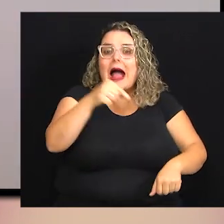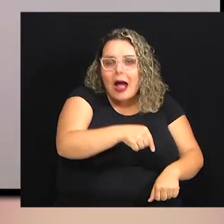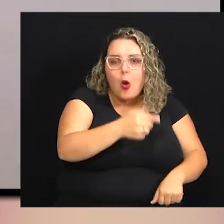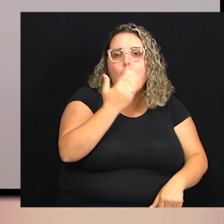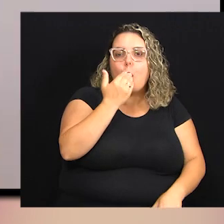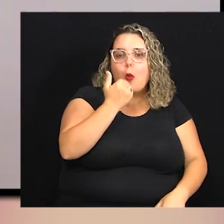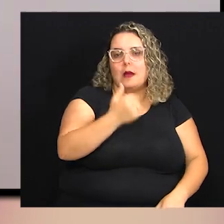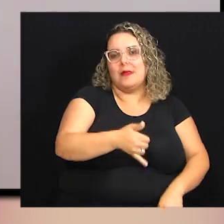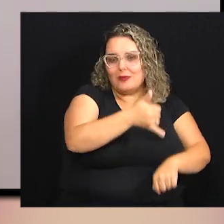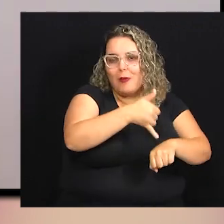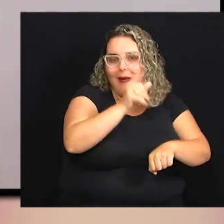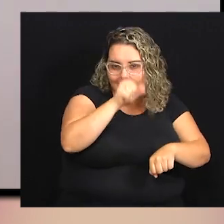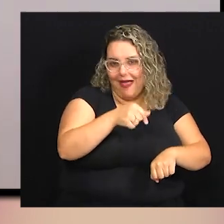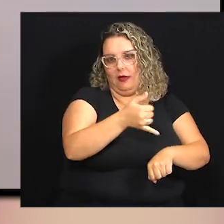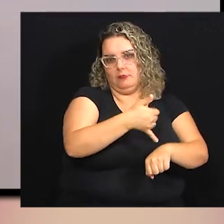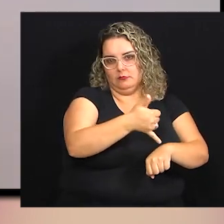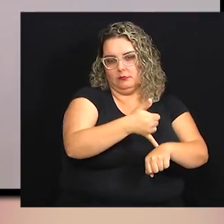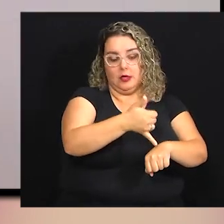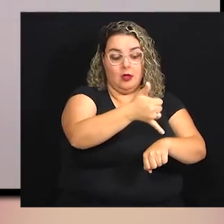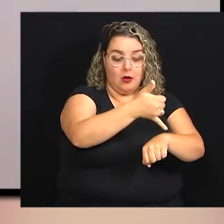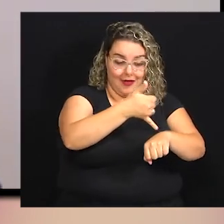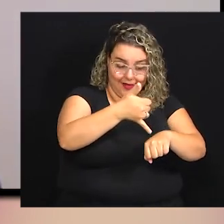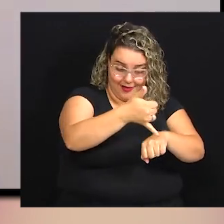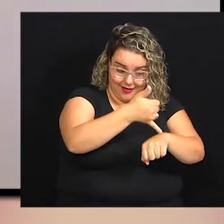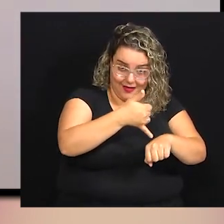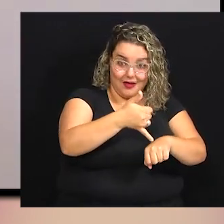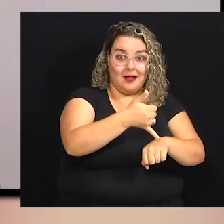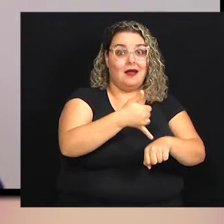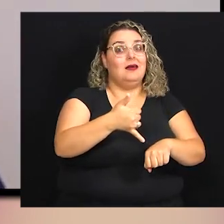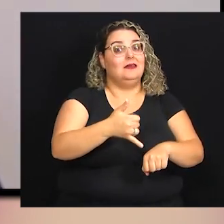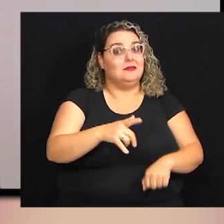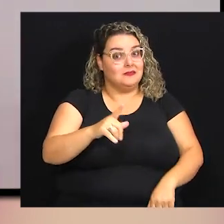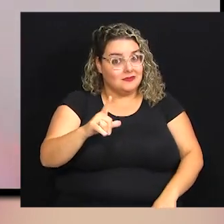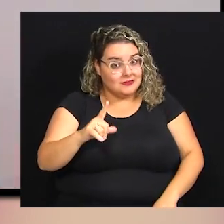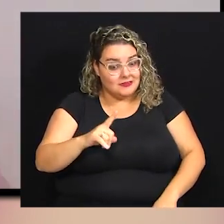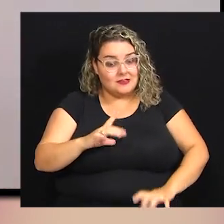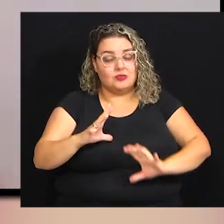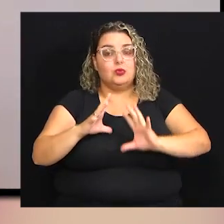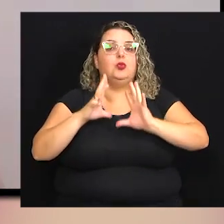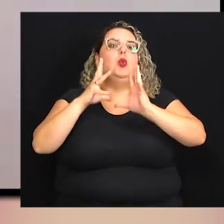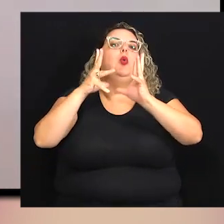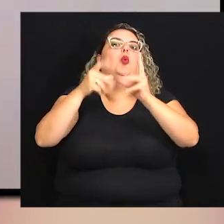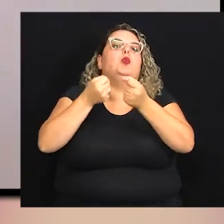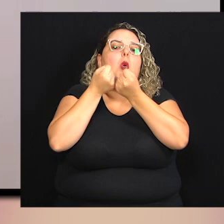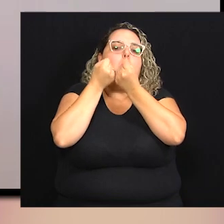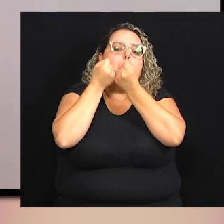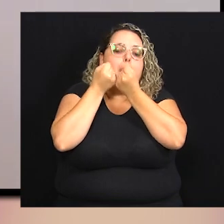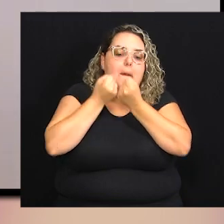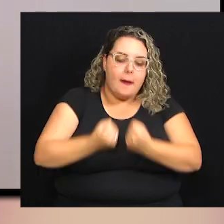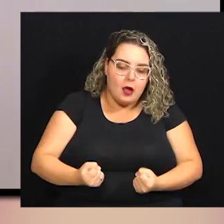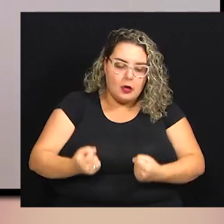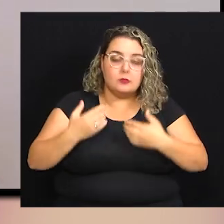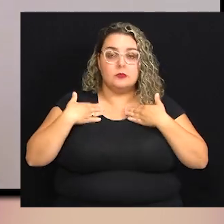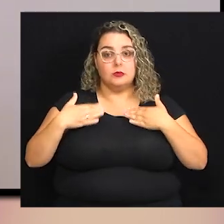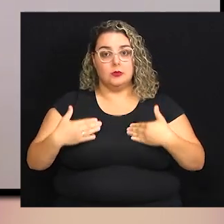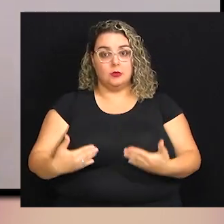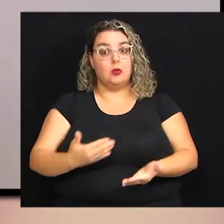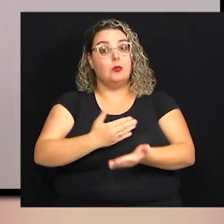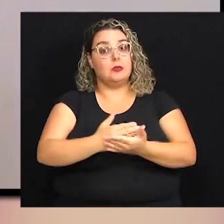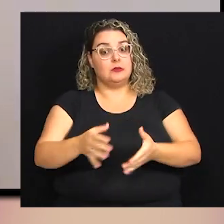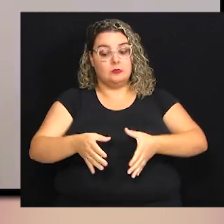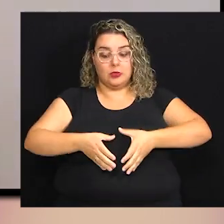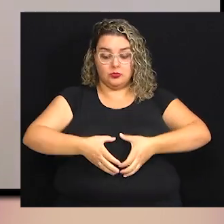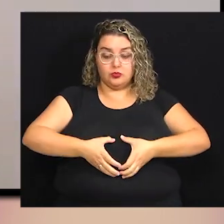gorduroso, entendeu? Então, a gordura causa toda uma sobrecarga no corpo, começando